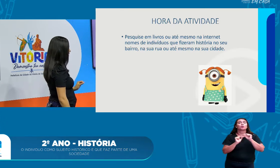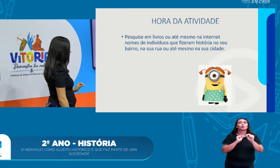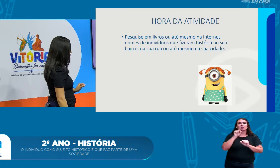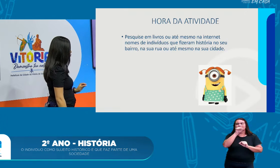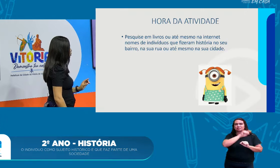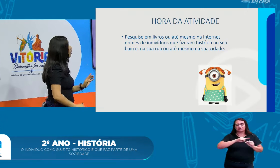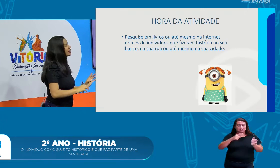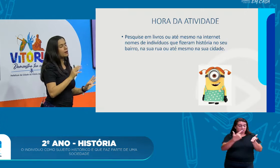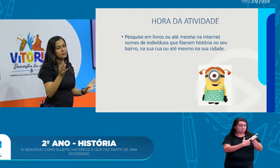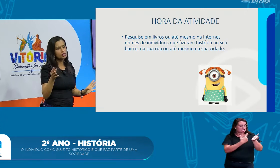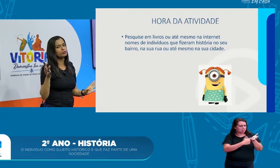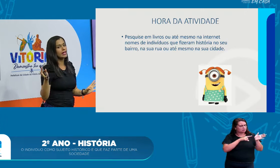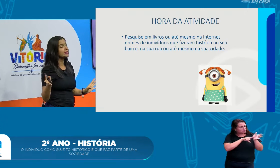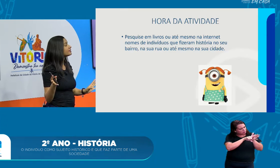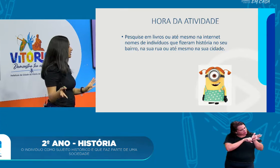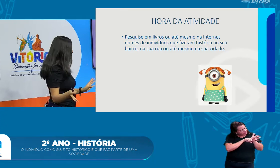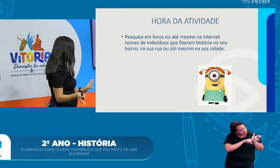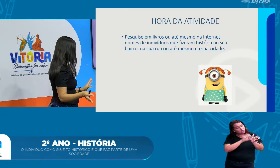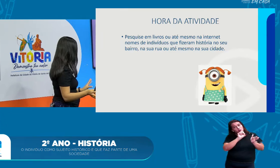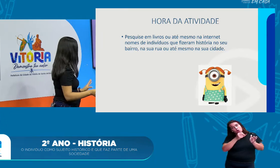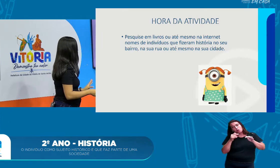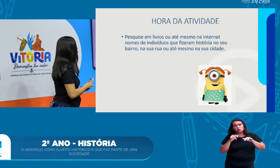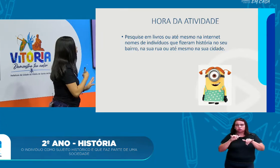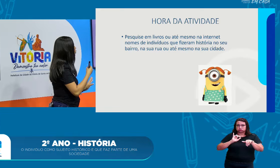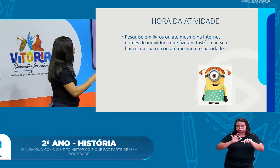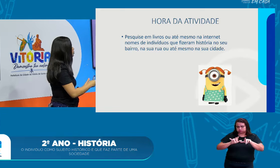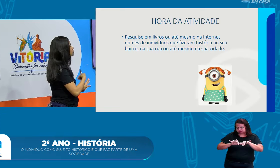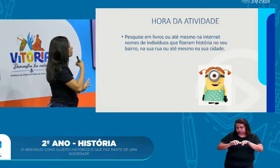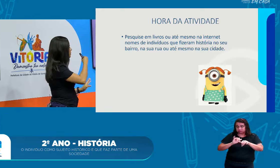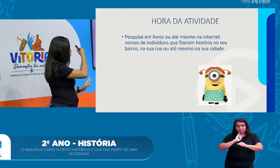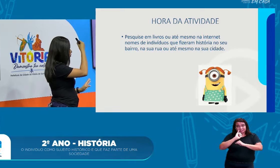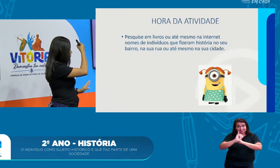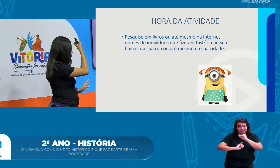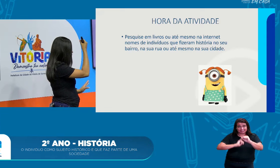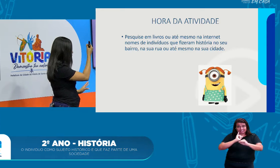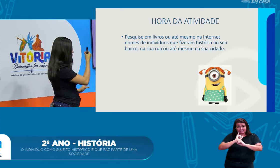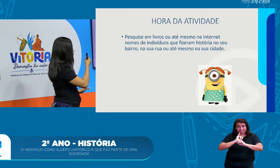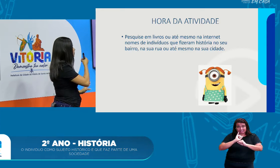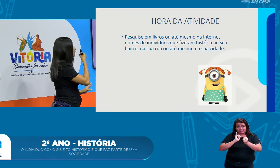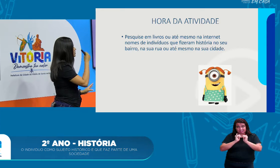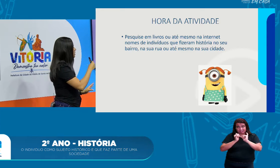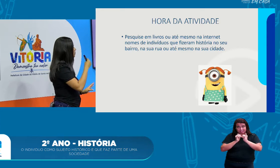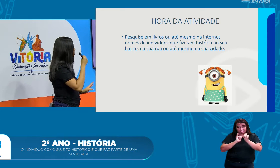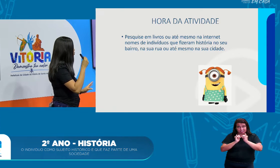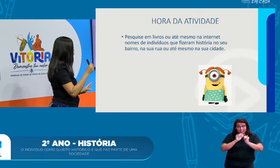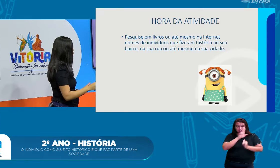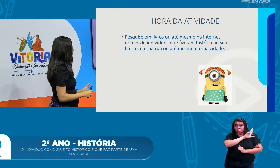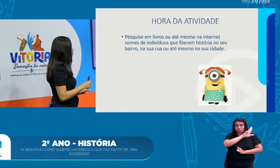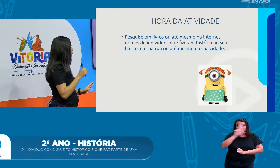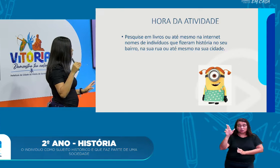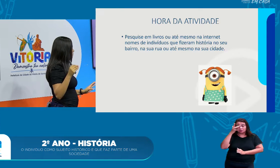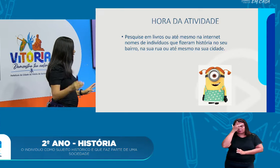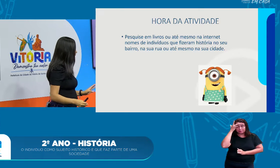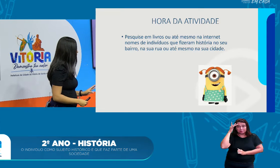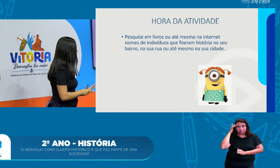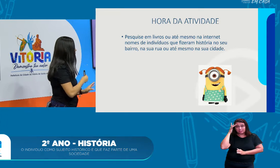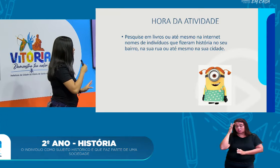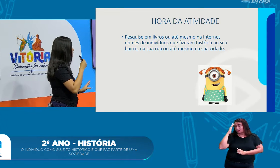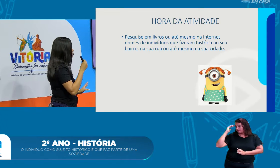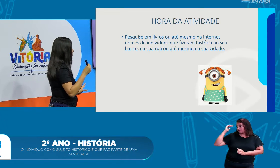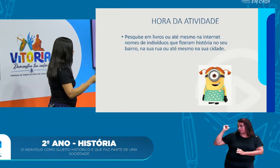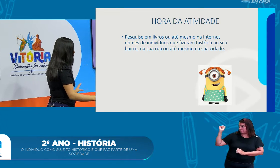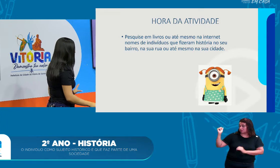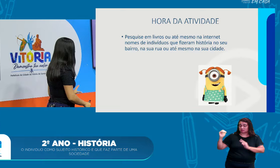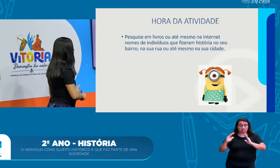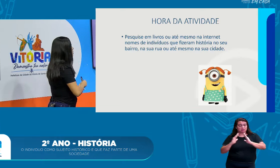pesquisar em livros ou até mesmo na internet nomes de pessoas, de indivíduos que fizeram história no seu bairro,